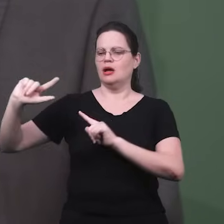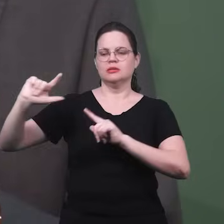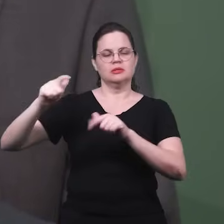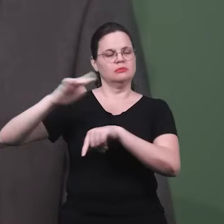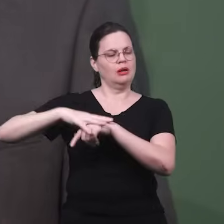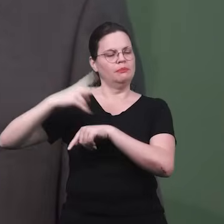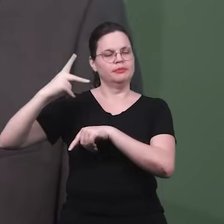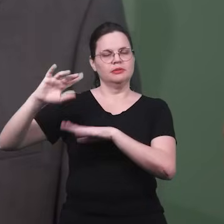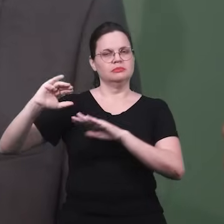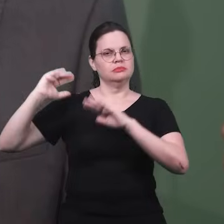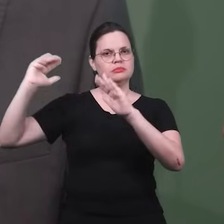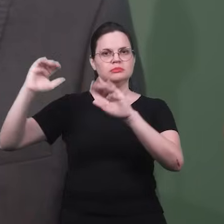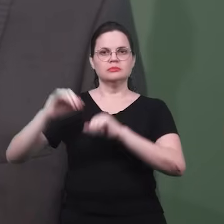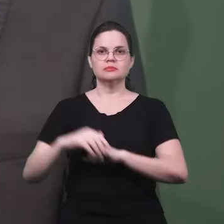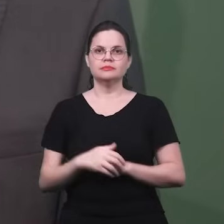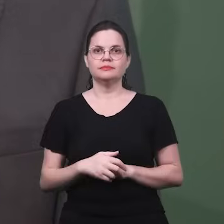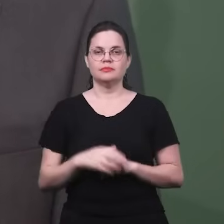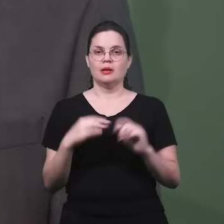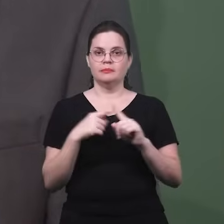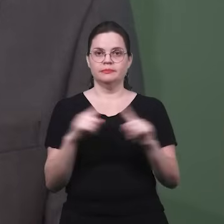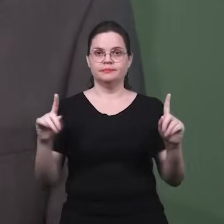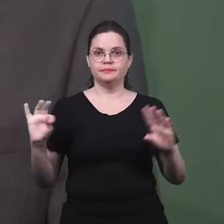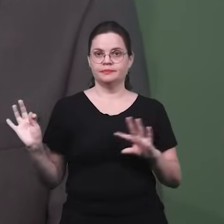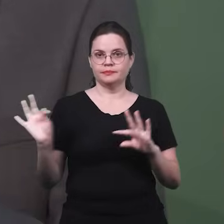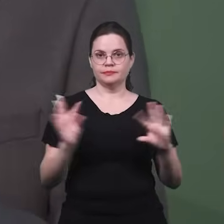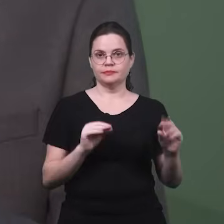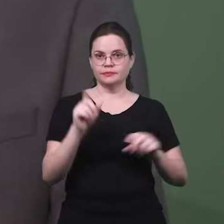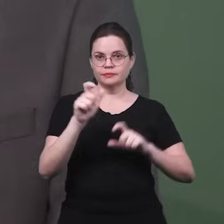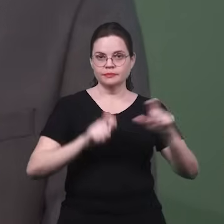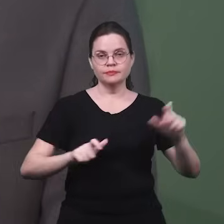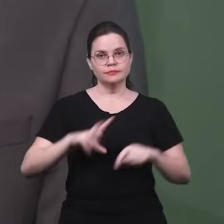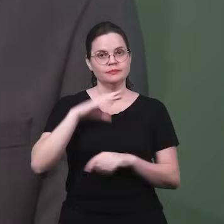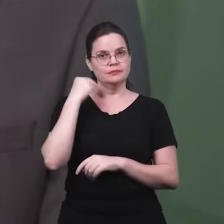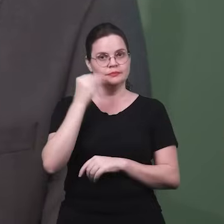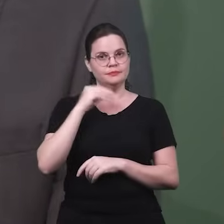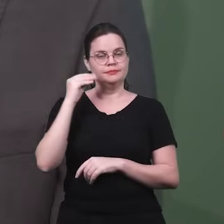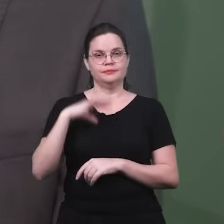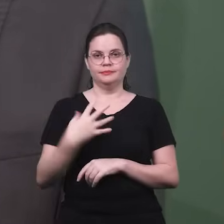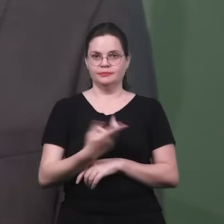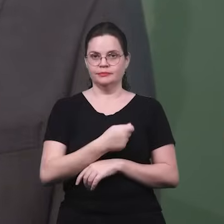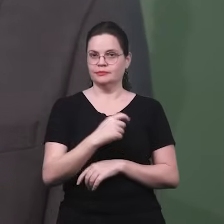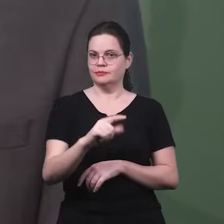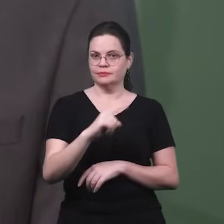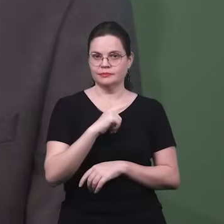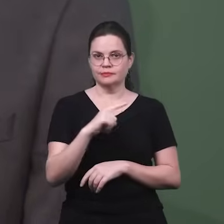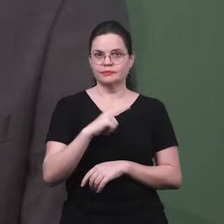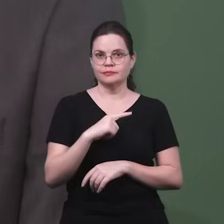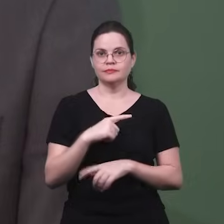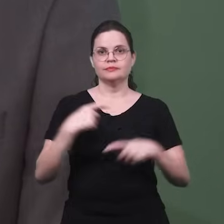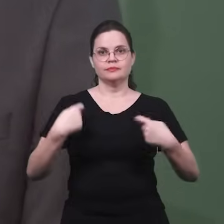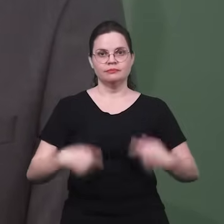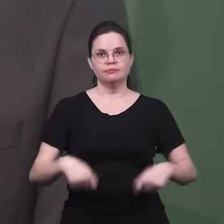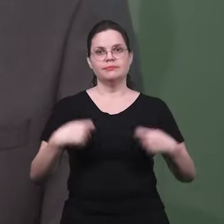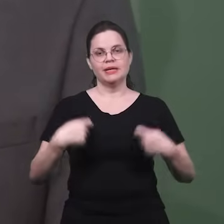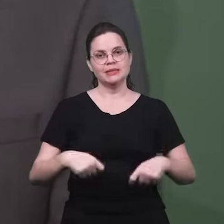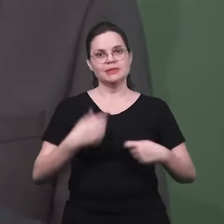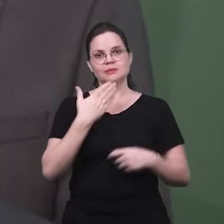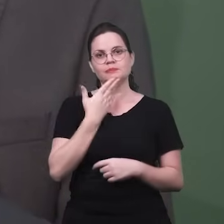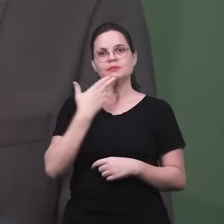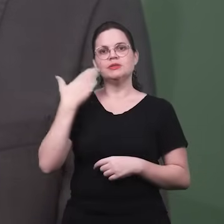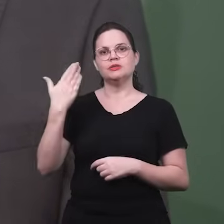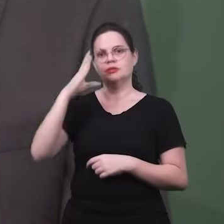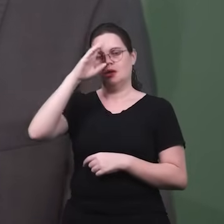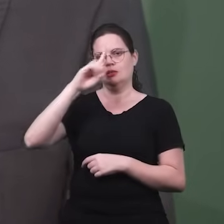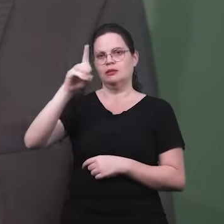Senhor. Agora, todos aqueles que tiveram uma experiência de salvação, eles precisam buscar